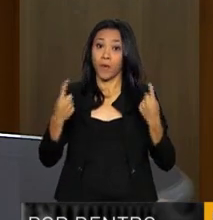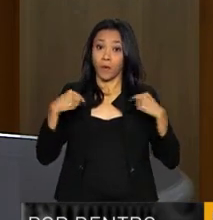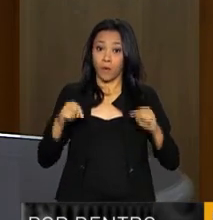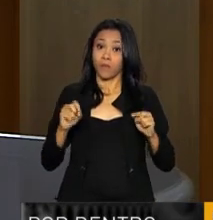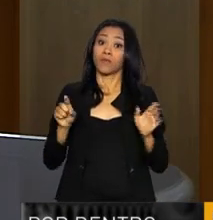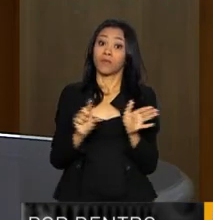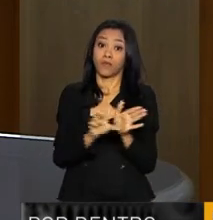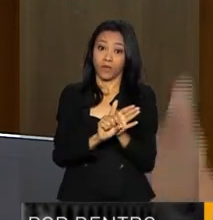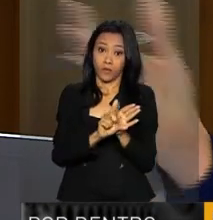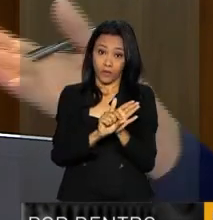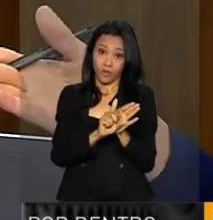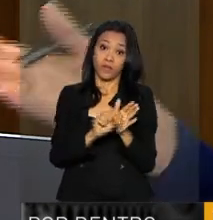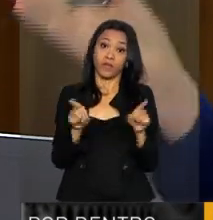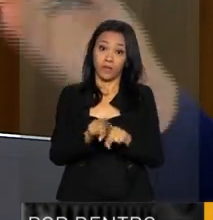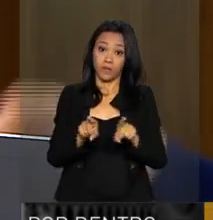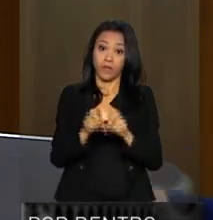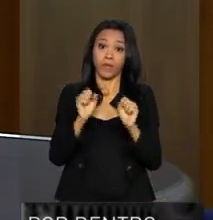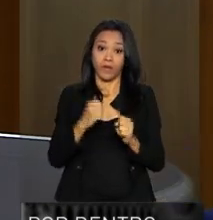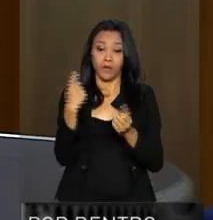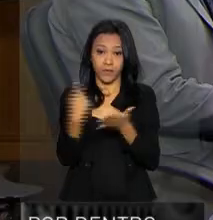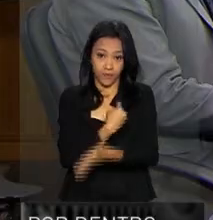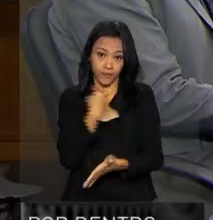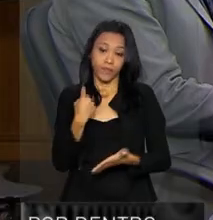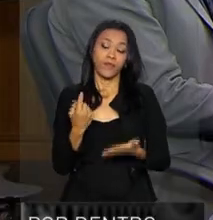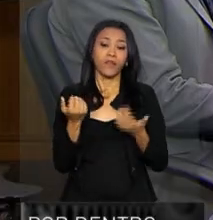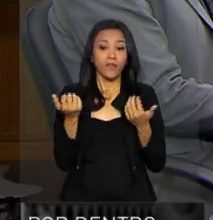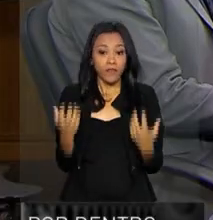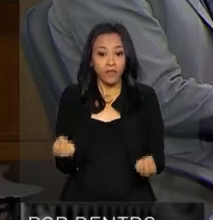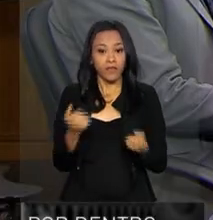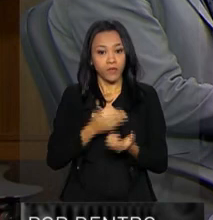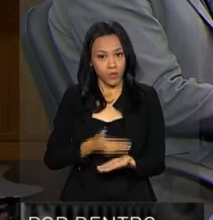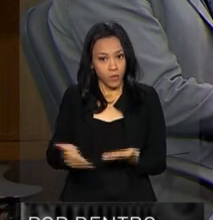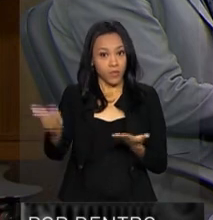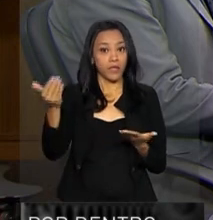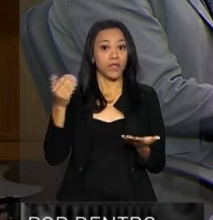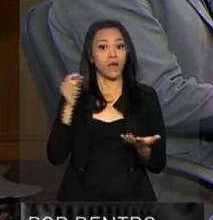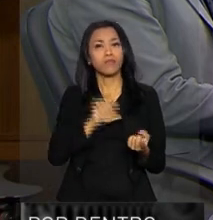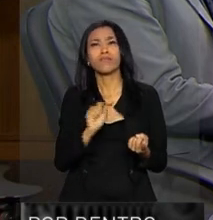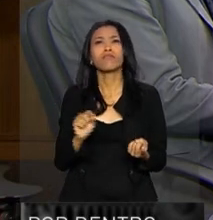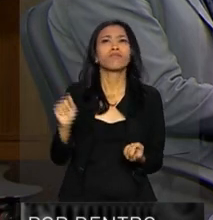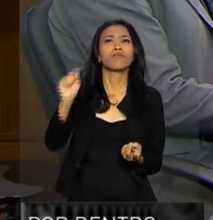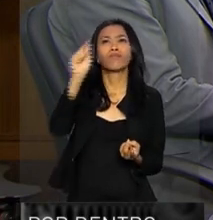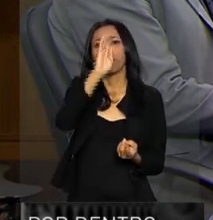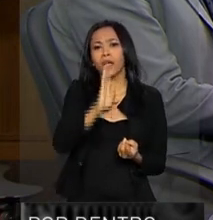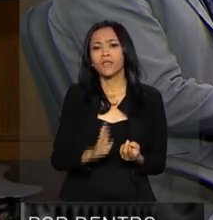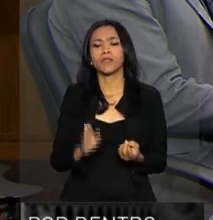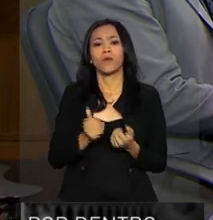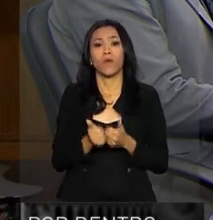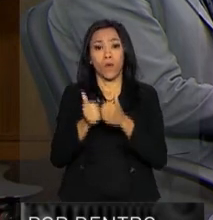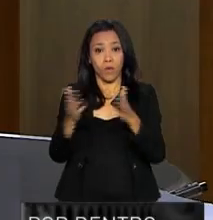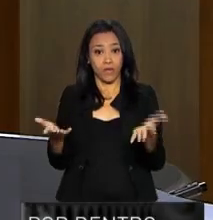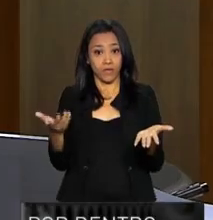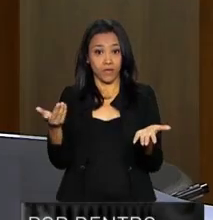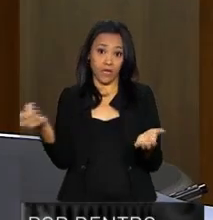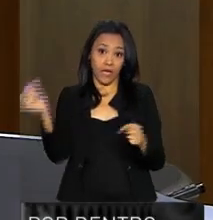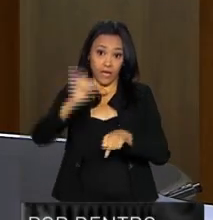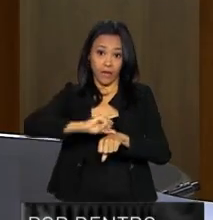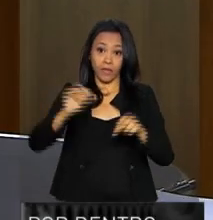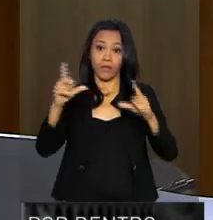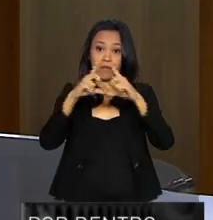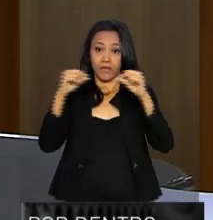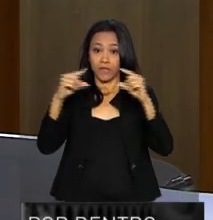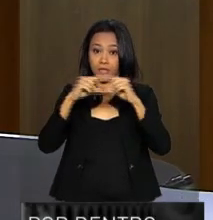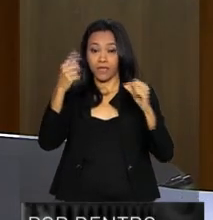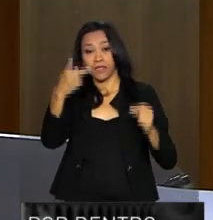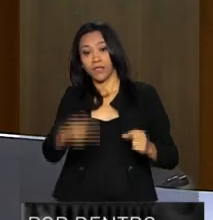no arroba planalto bem ministro vamos então começar o nosso giro pelo brasil ea gente inicia pela capital federal rádio nacional de brasília